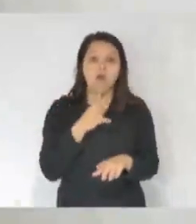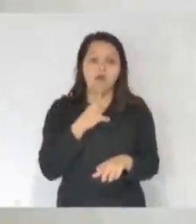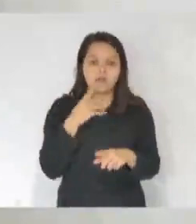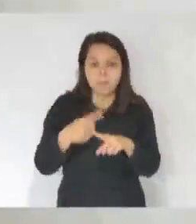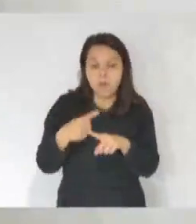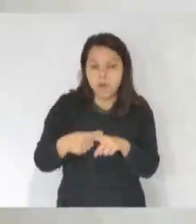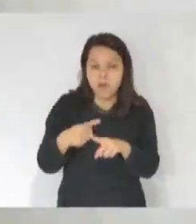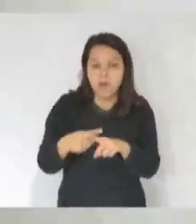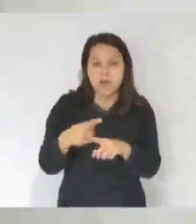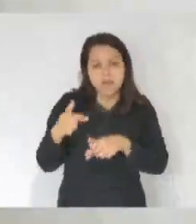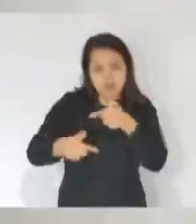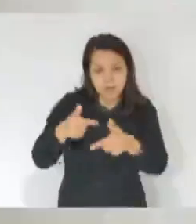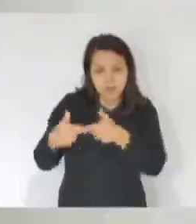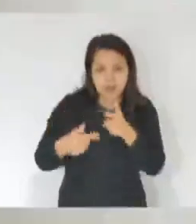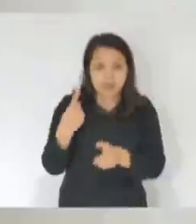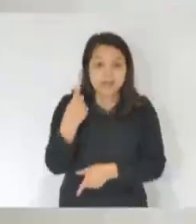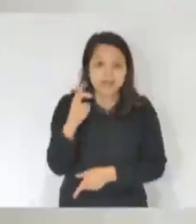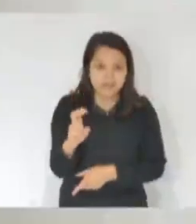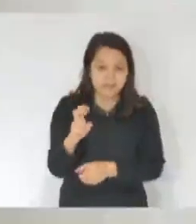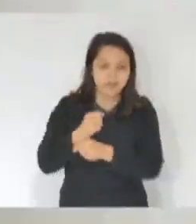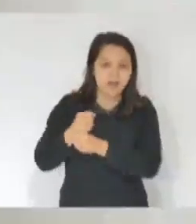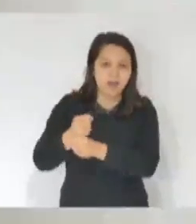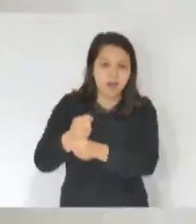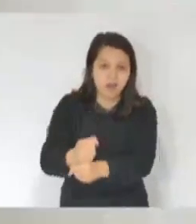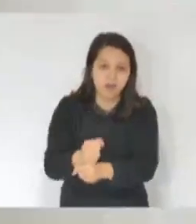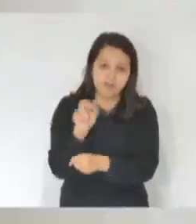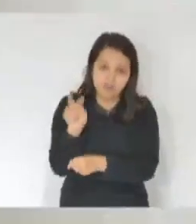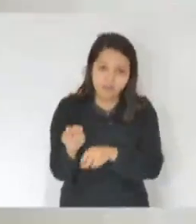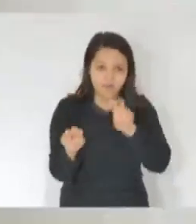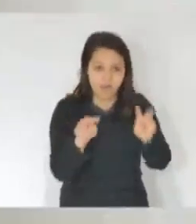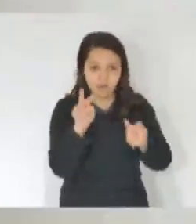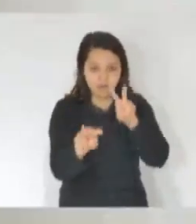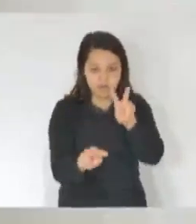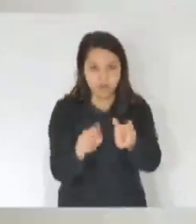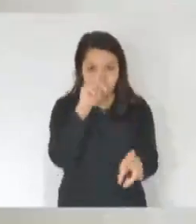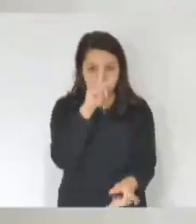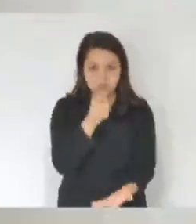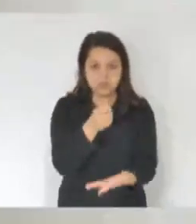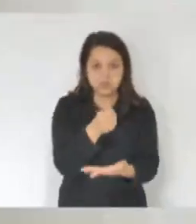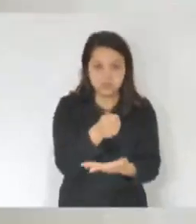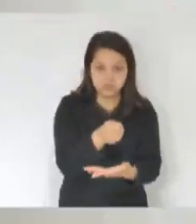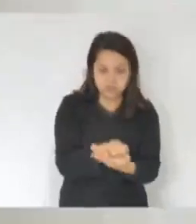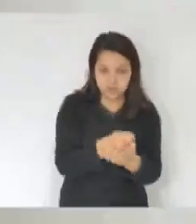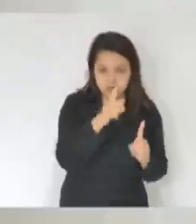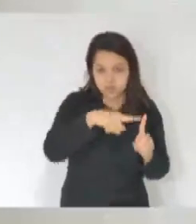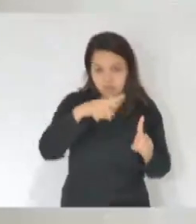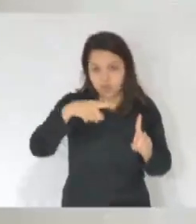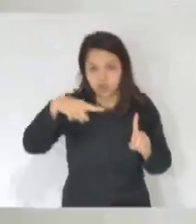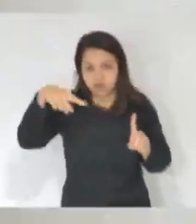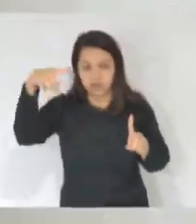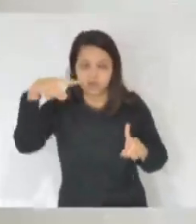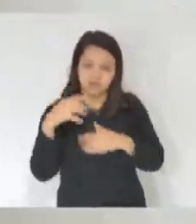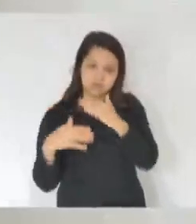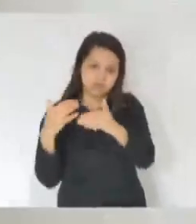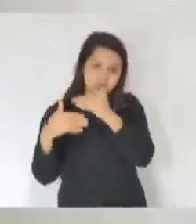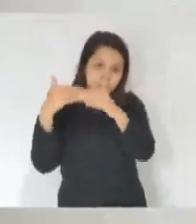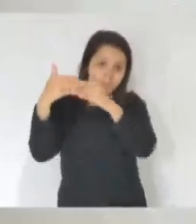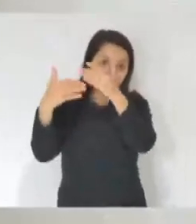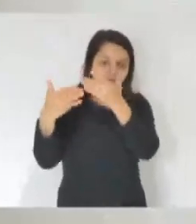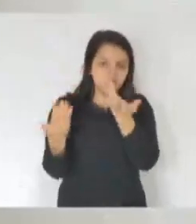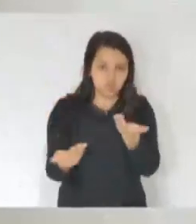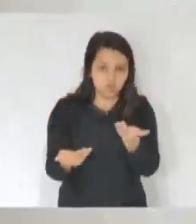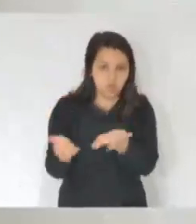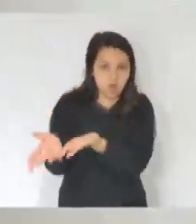anos olhando para eles, definindo metas, indicadores, medindo desempenho, captando recursos com